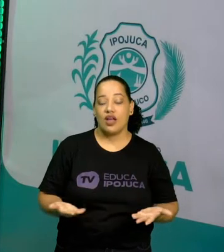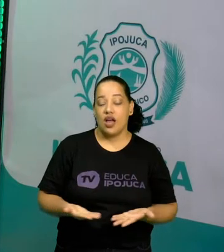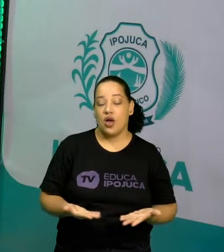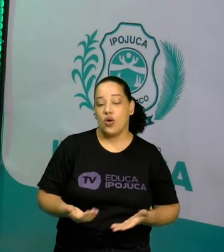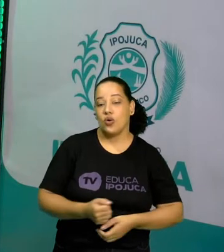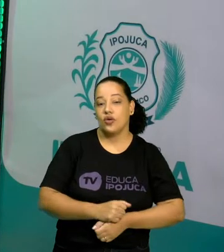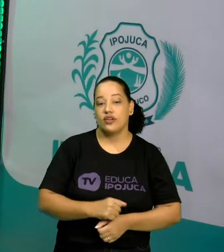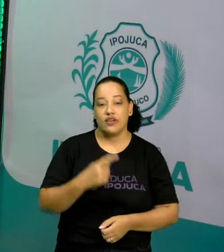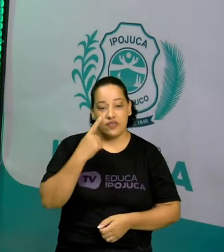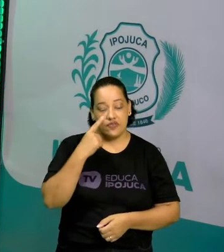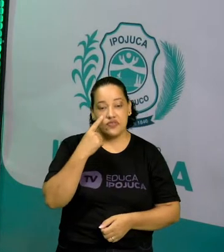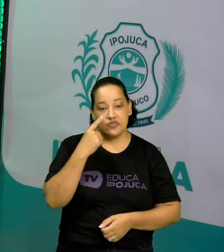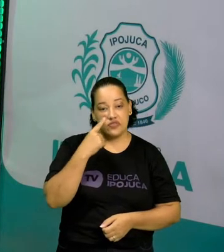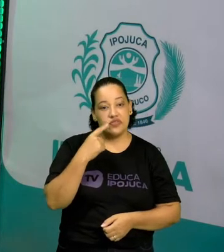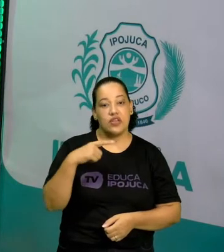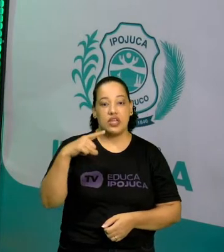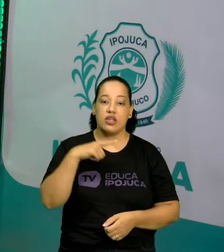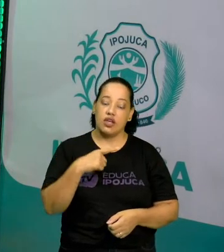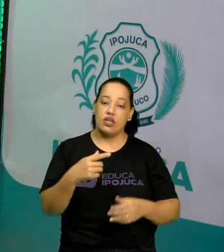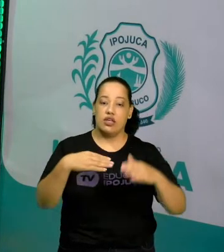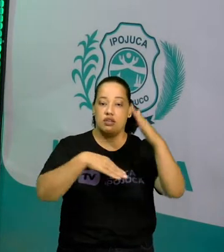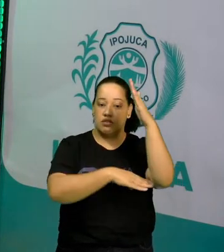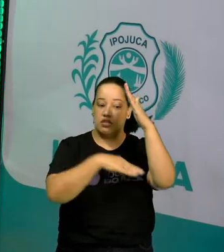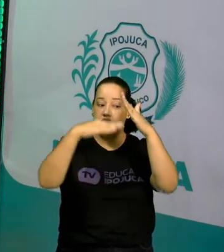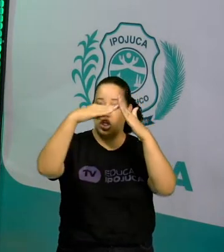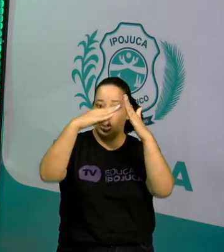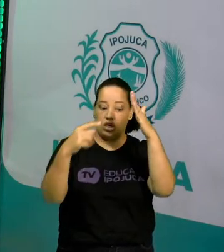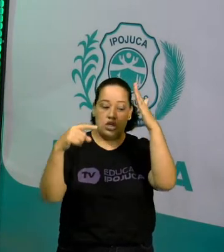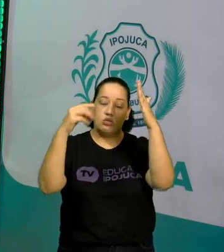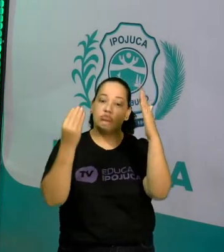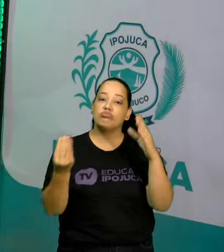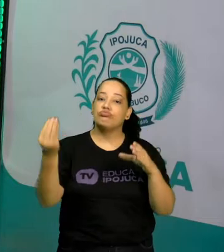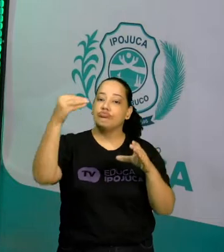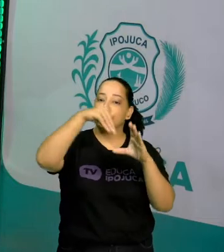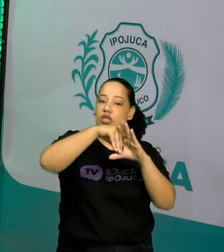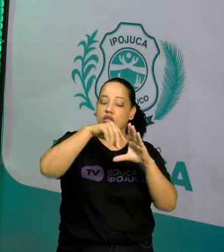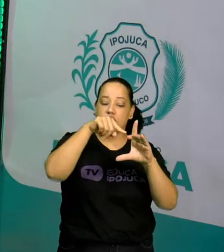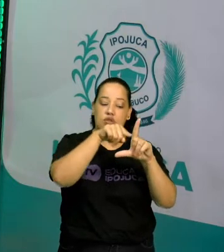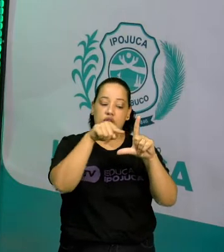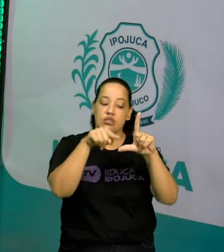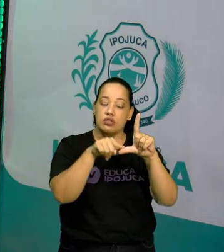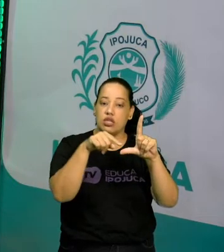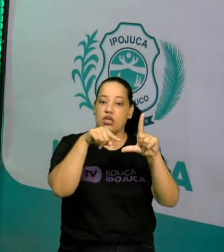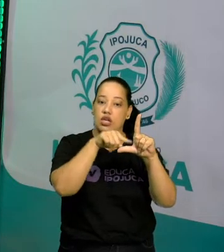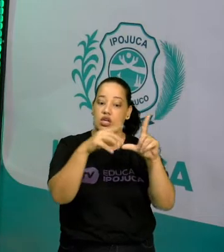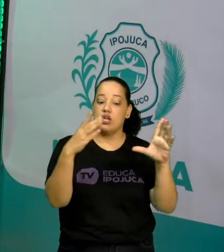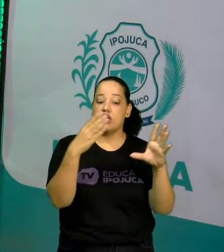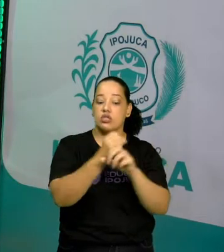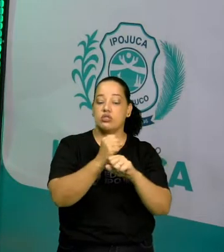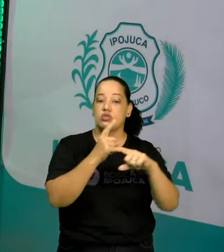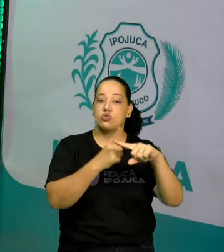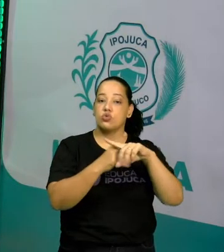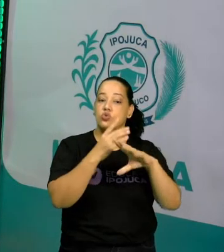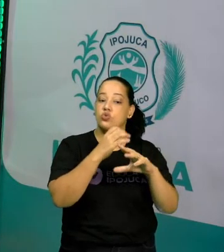Os ângulos internos do triângulo, a soma de qualquer, guarde isso,